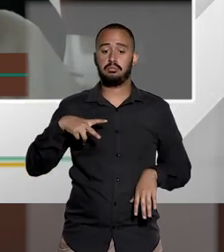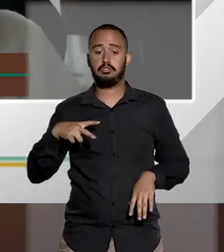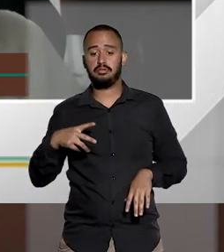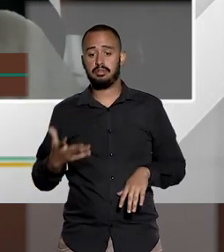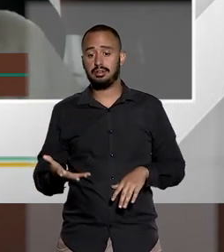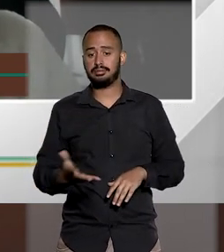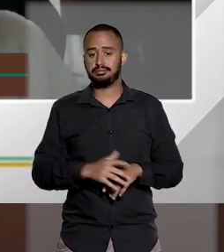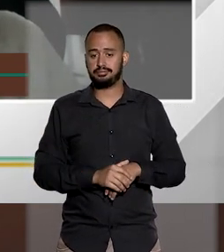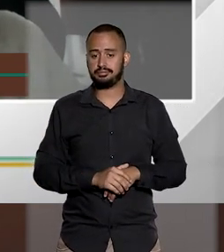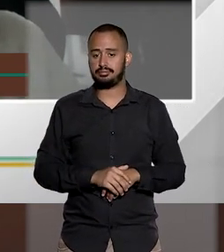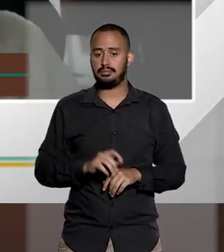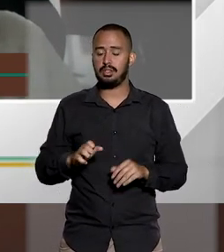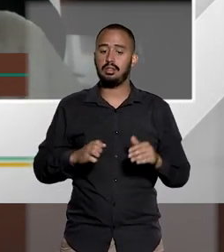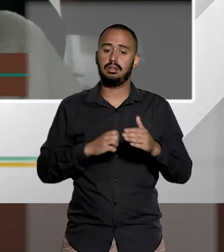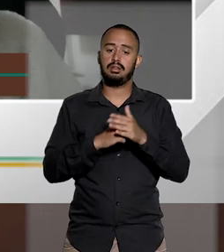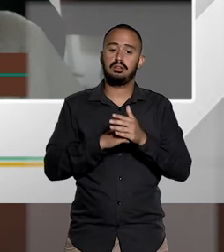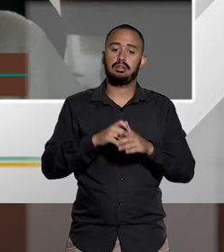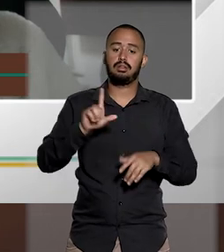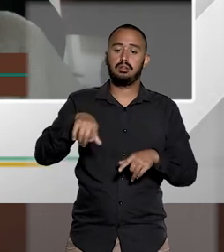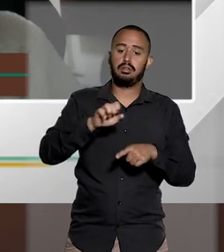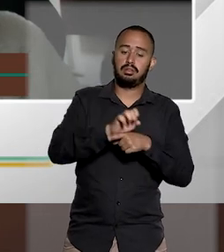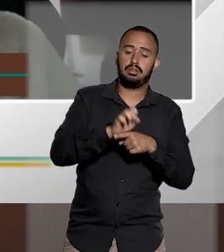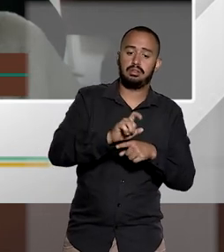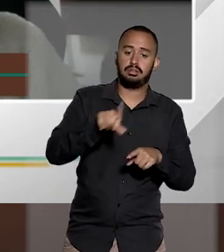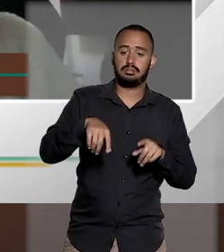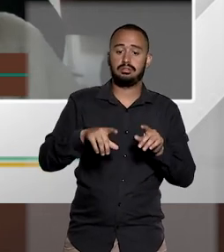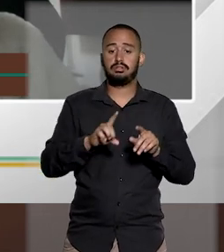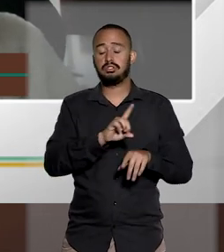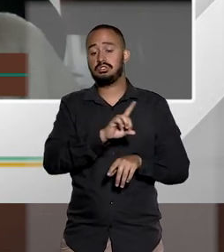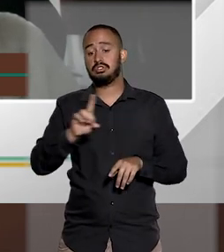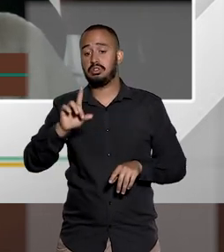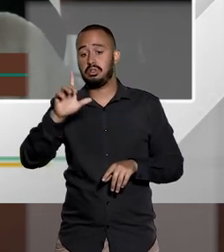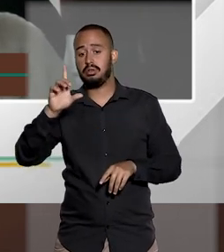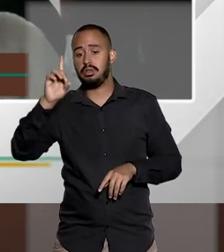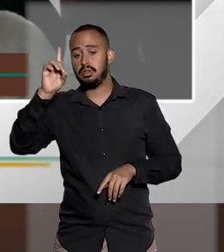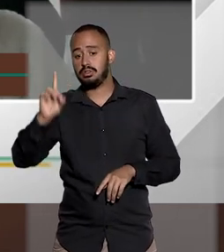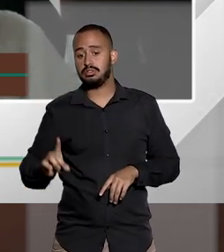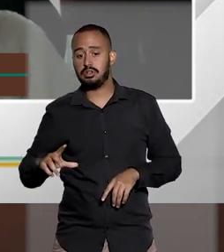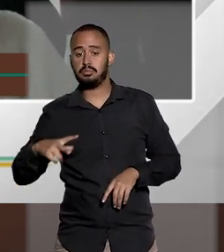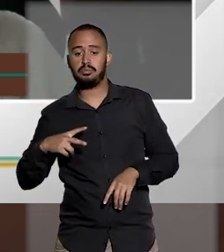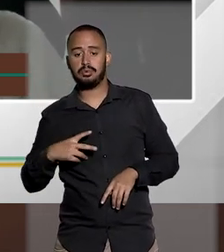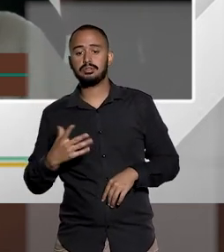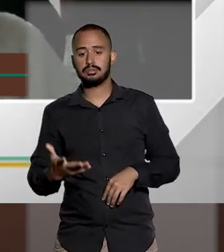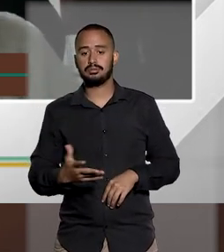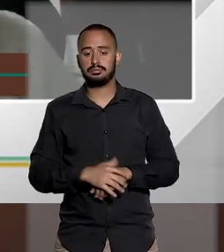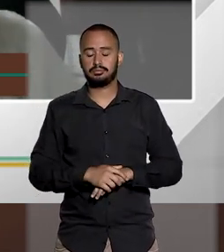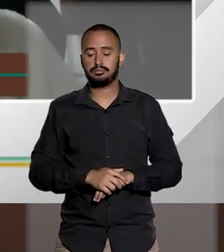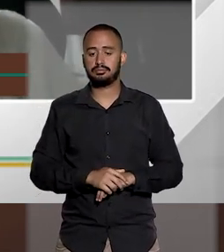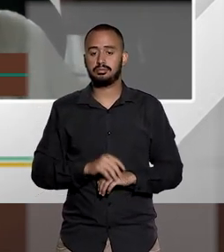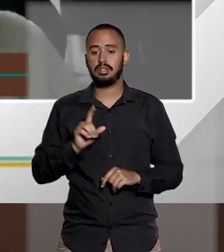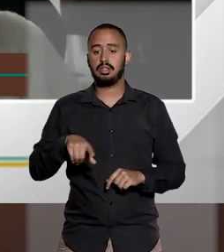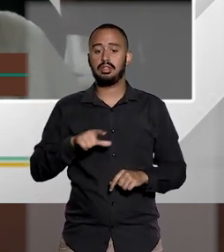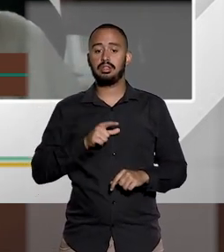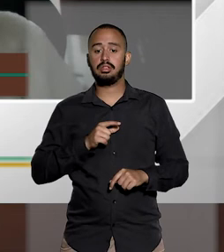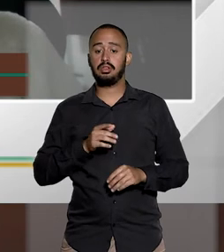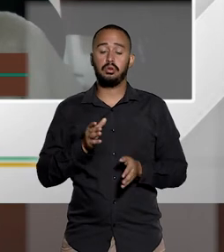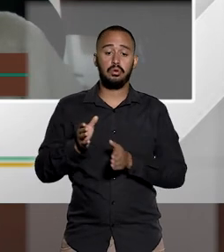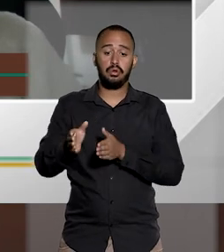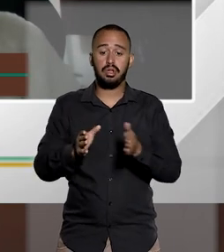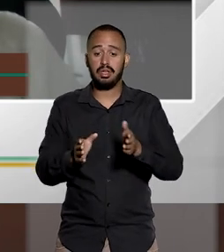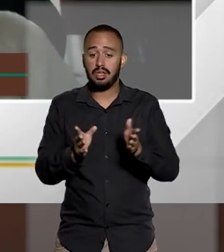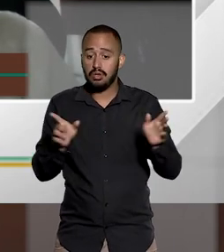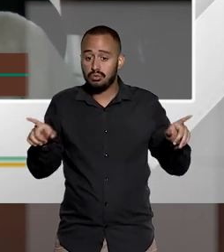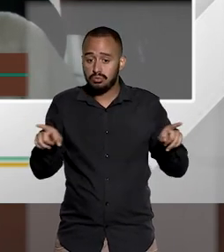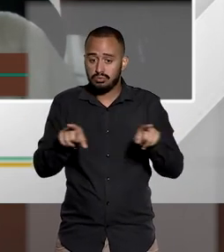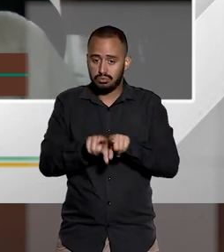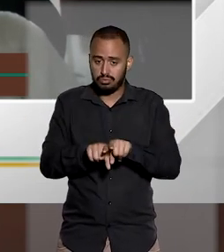os contratos celebrados pelas empresas estatais são de direito privado. Eles têm, na realidade, um regime jurídico híbrido, porque